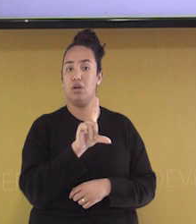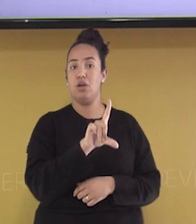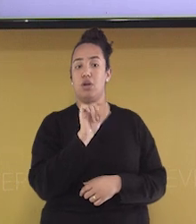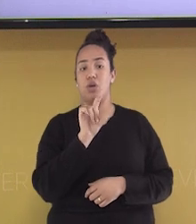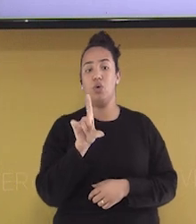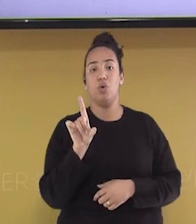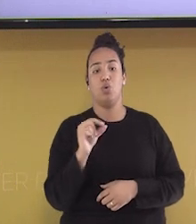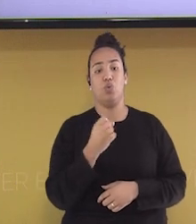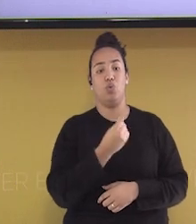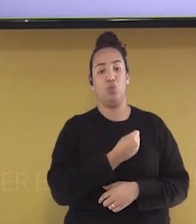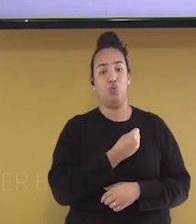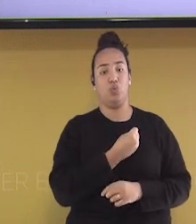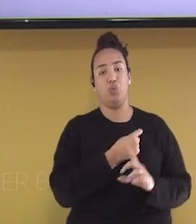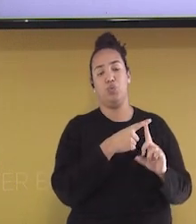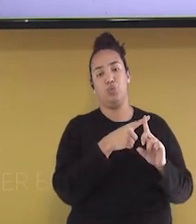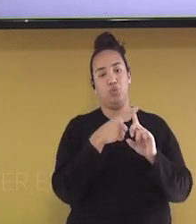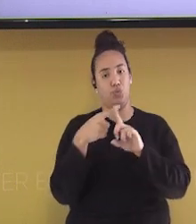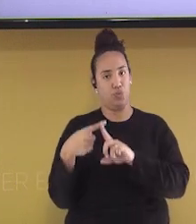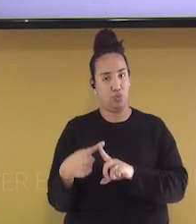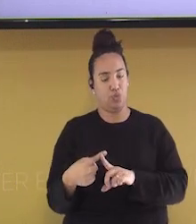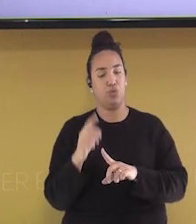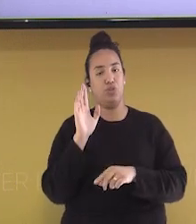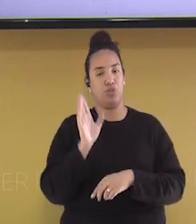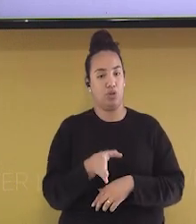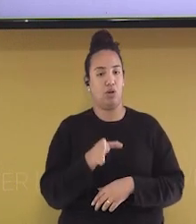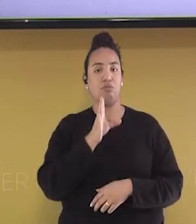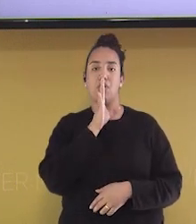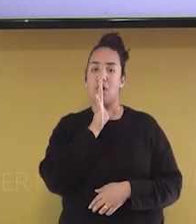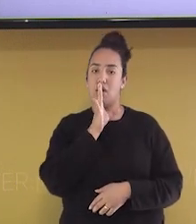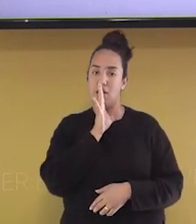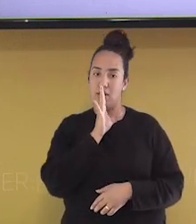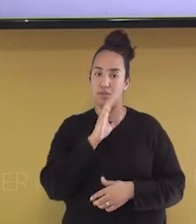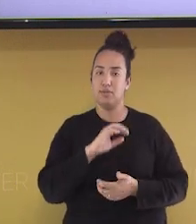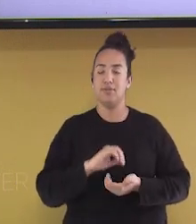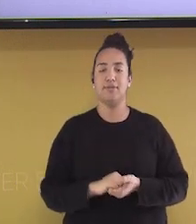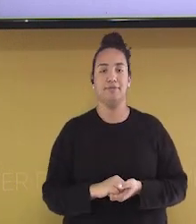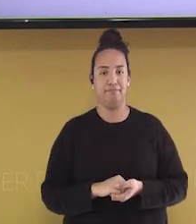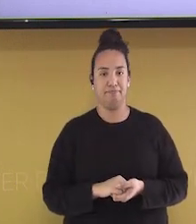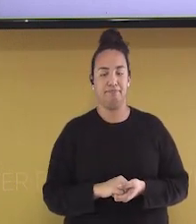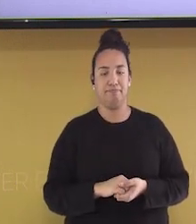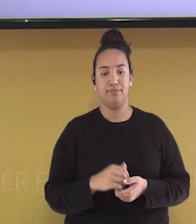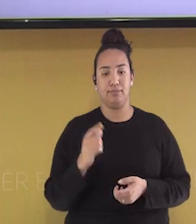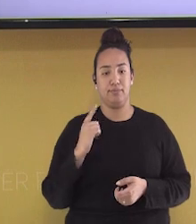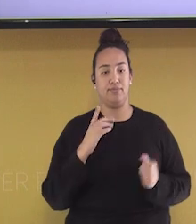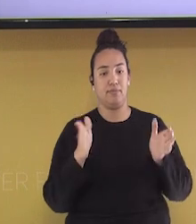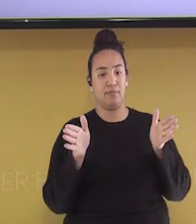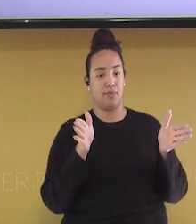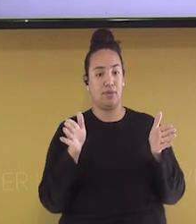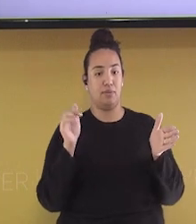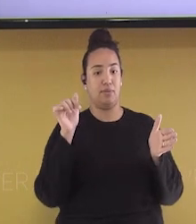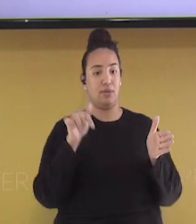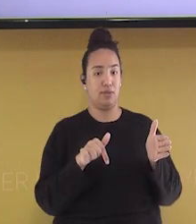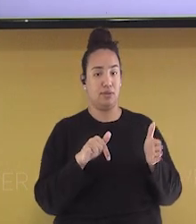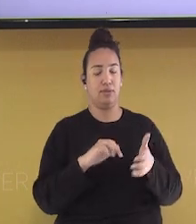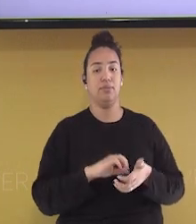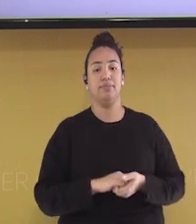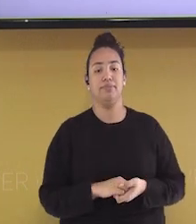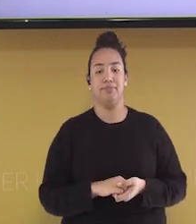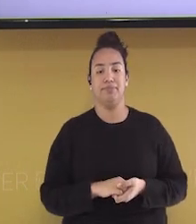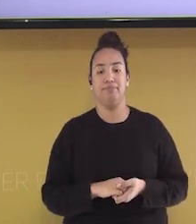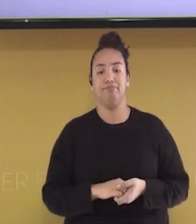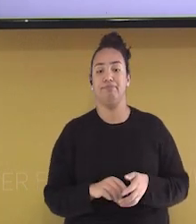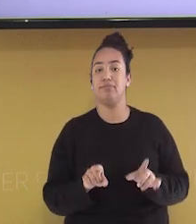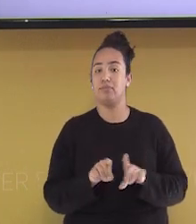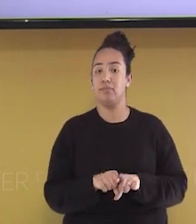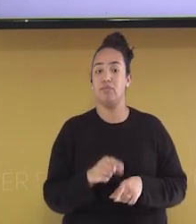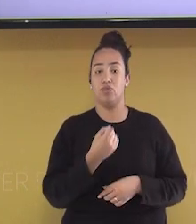determinado intervalo numérico. E aqueles números que não forem assinalados serão os números primos dentro